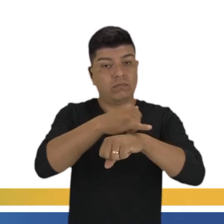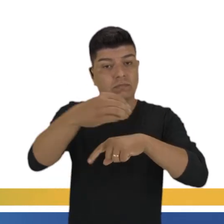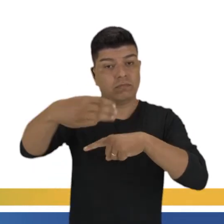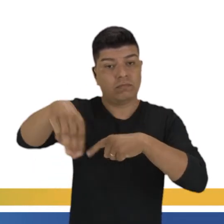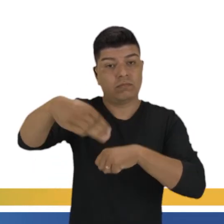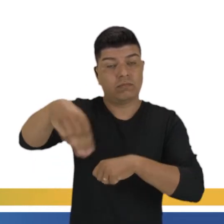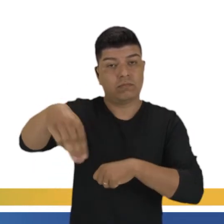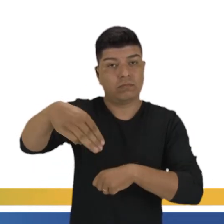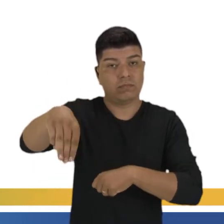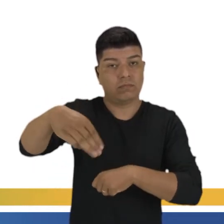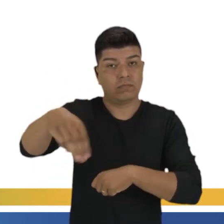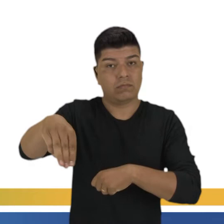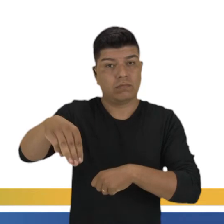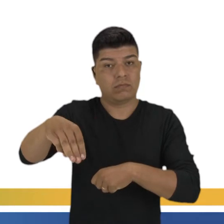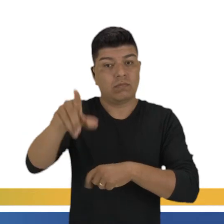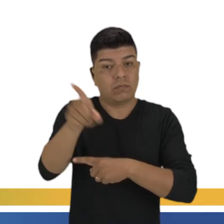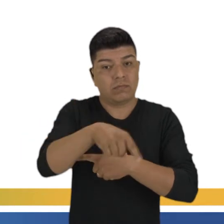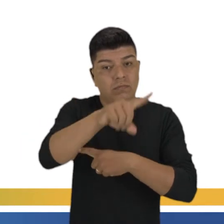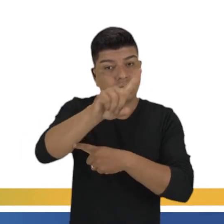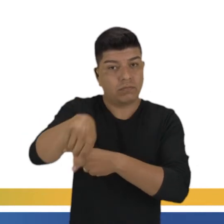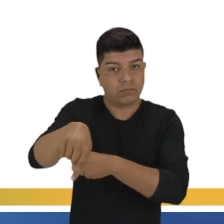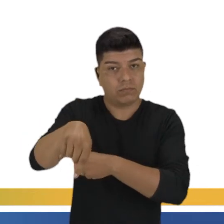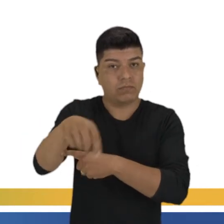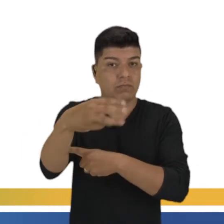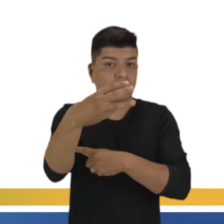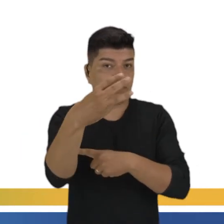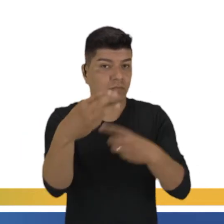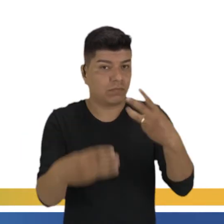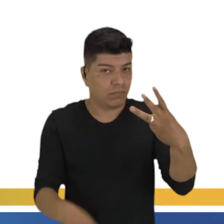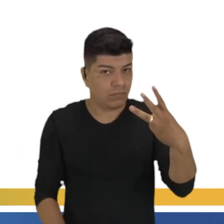matemáticas de anular o